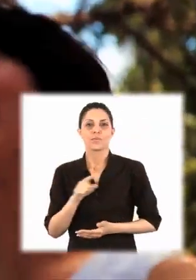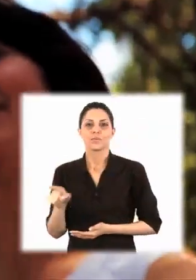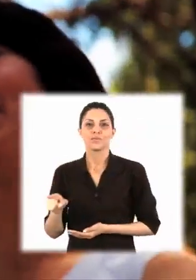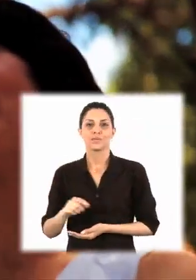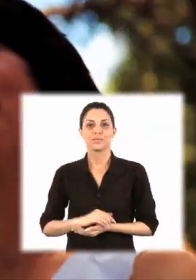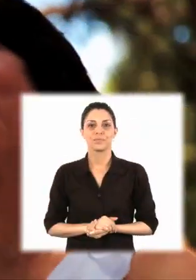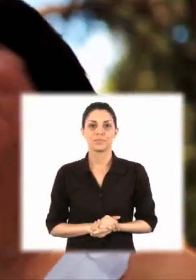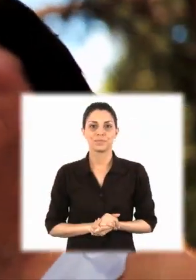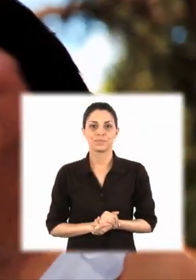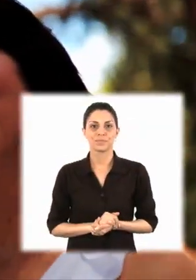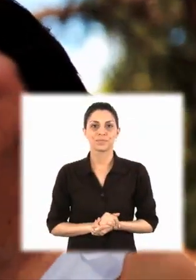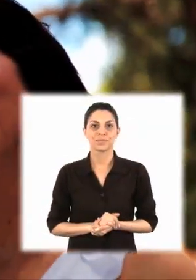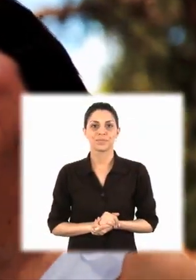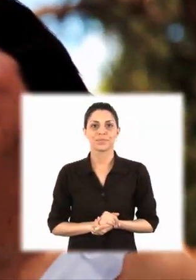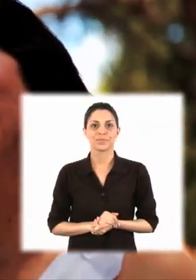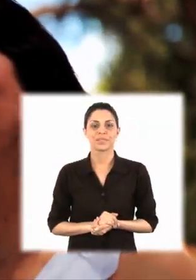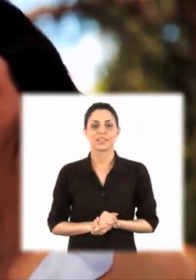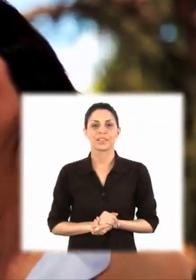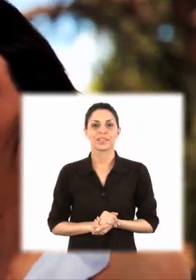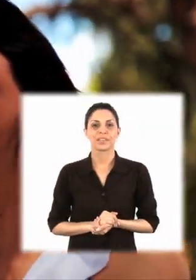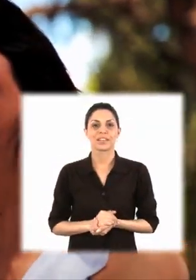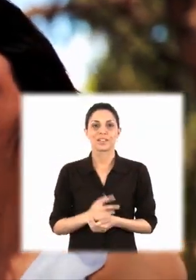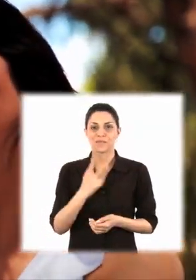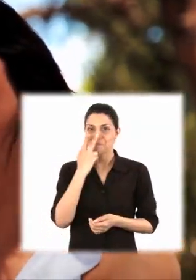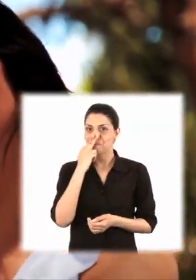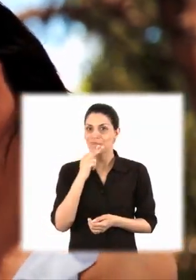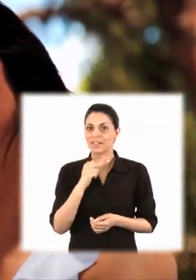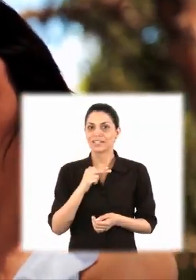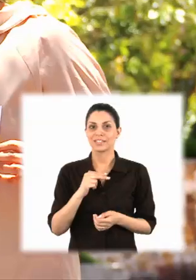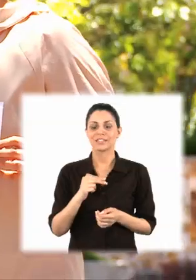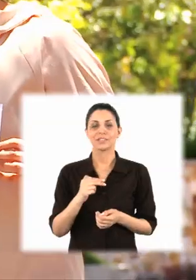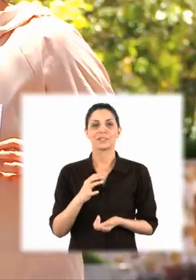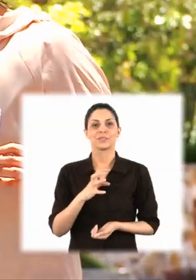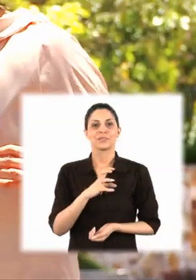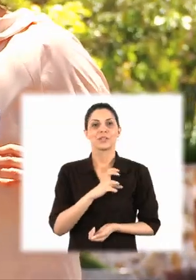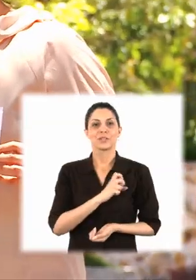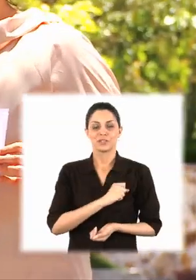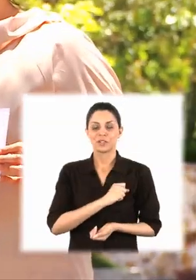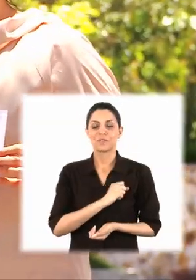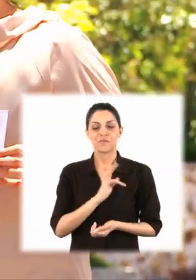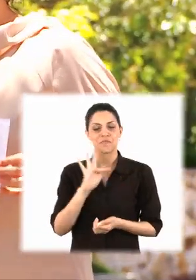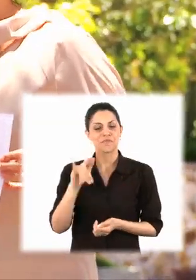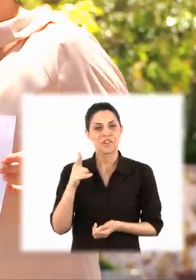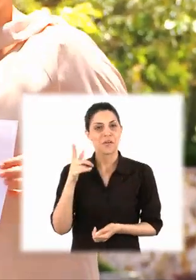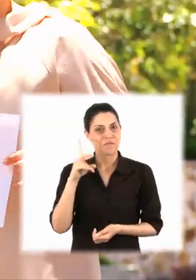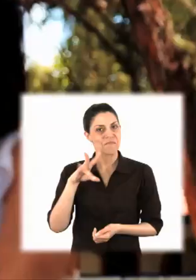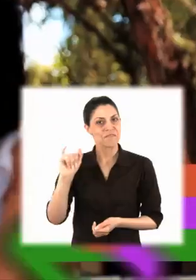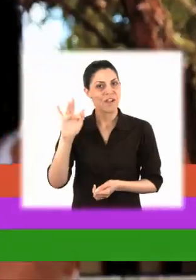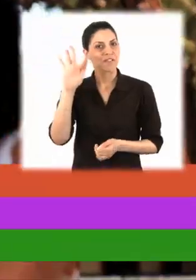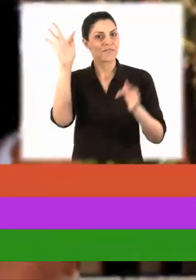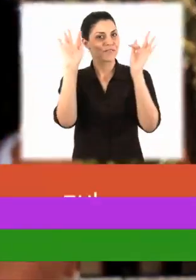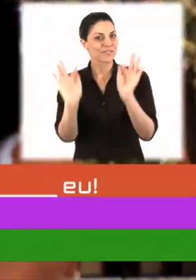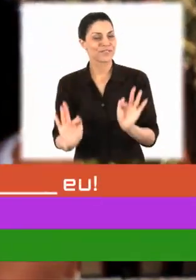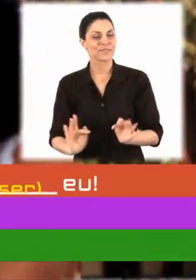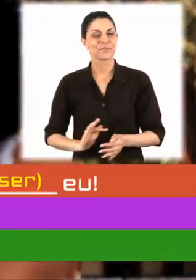você. Ela só está apenas se fazendo de dura, mas ela está gostando. No final a gente vai ver o final feliz. Também acho